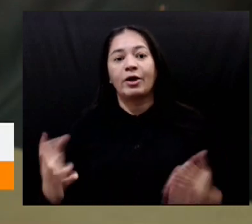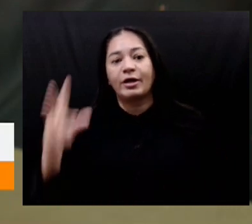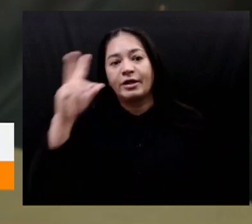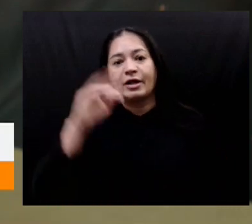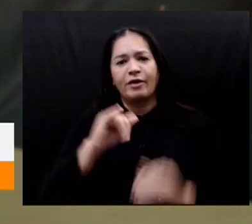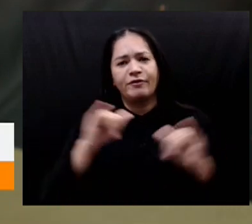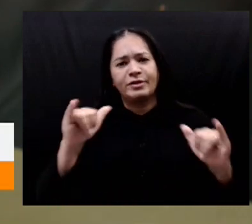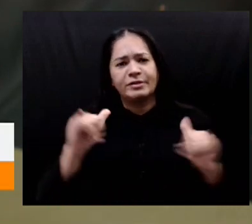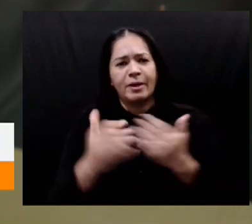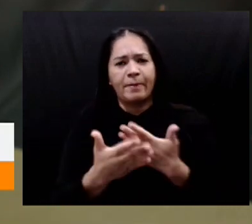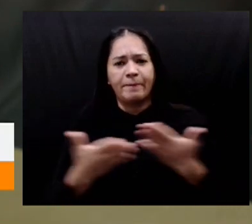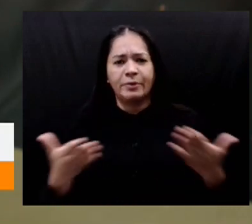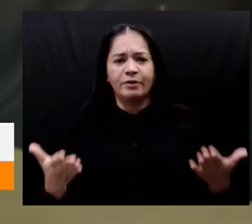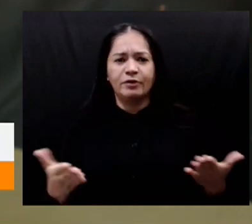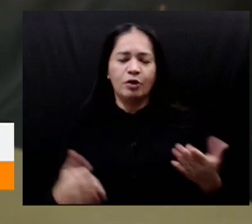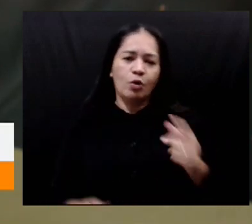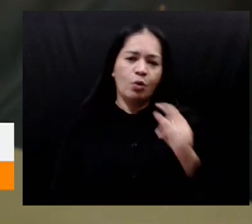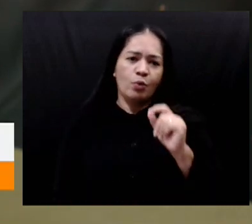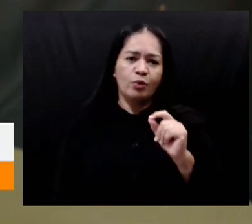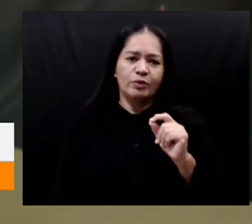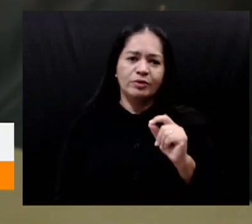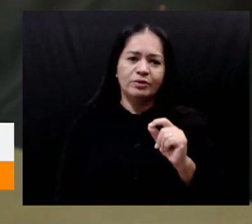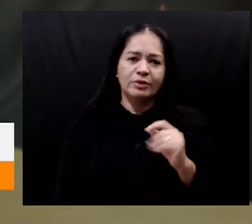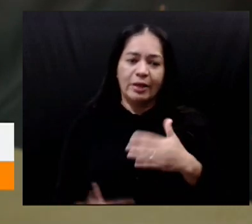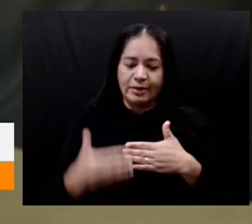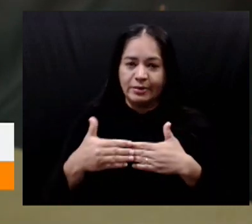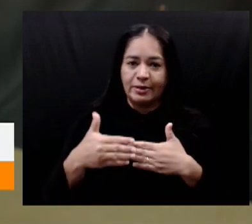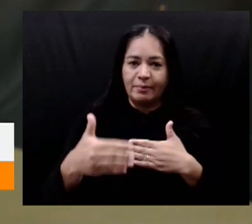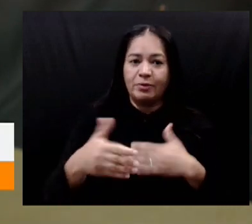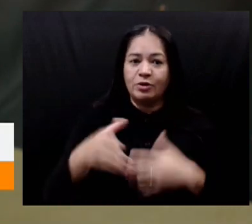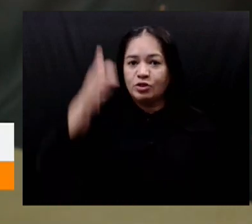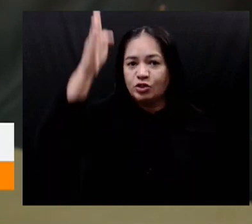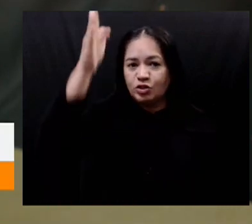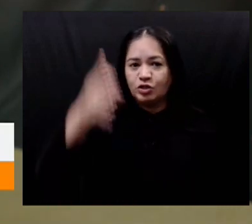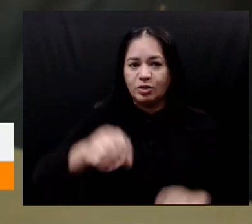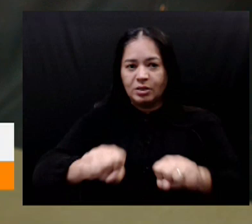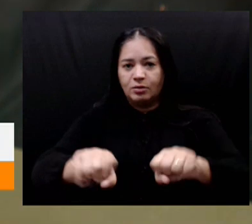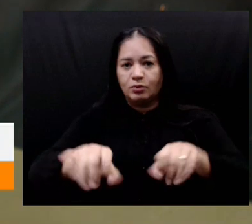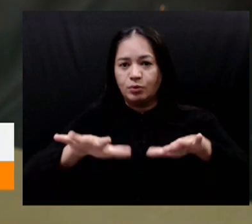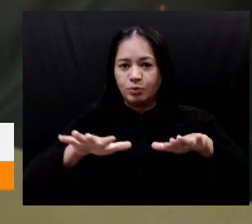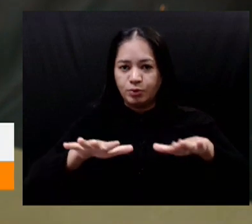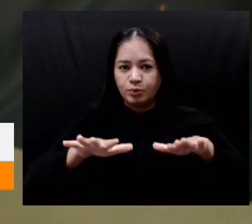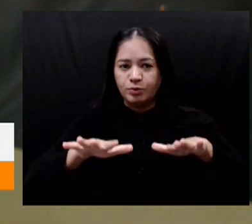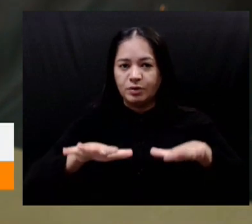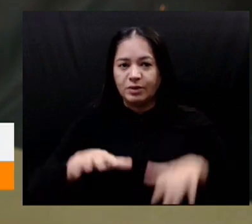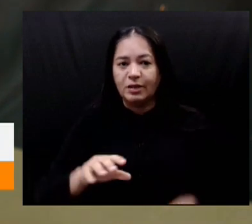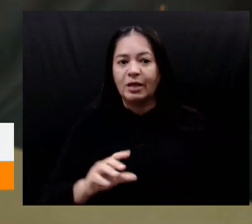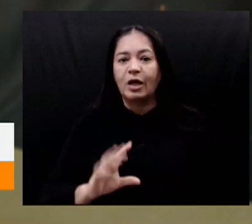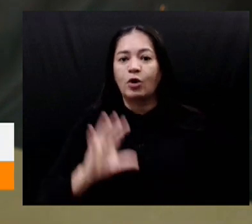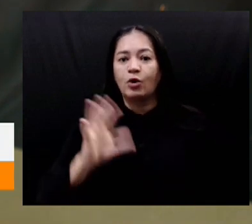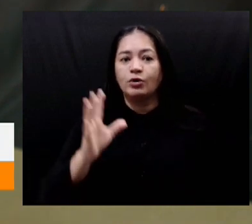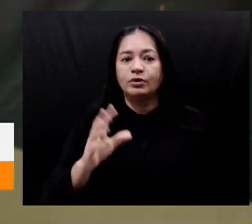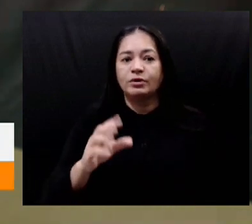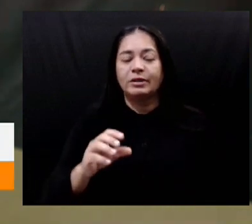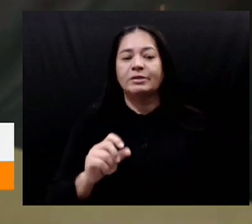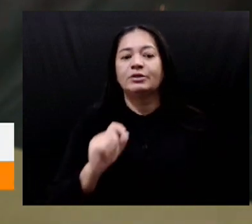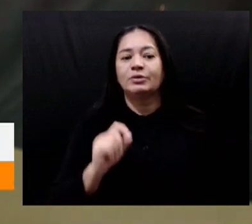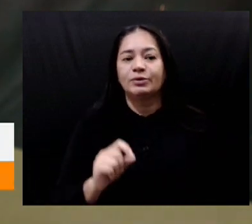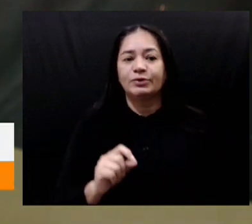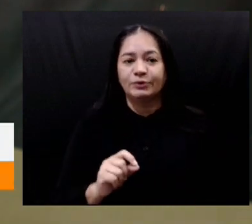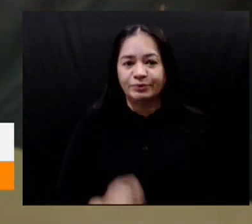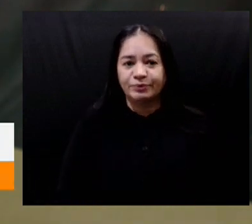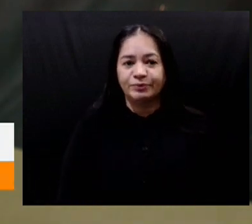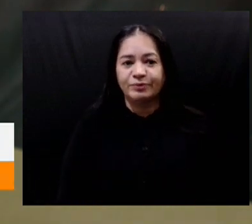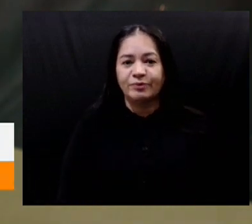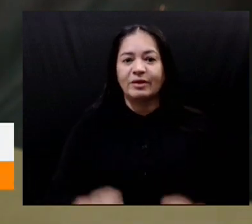em ação, que em instantes, né, direto do plenário José Maria Matheusin, tem a cerimônia, né, de posse